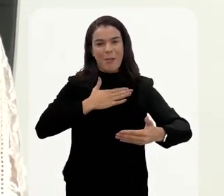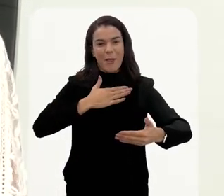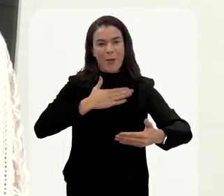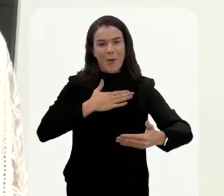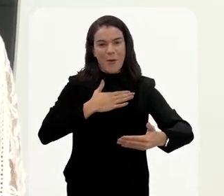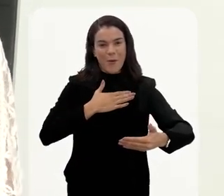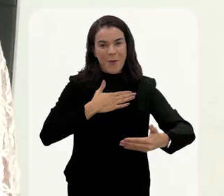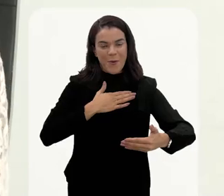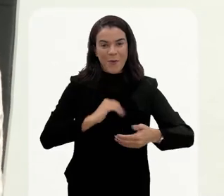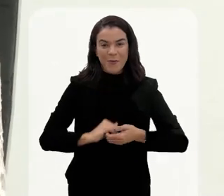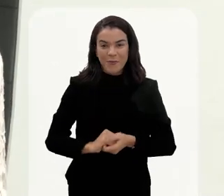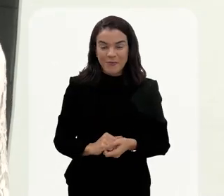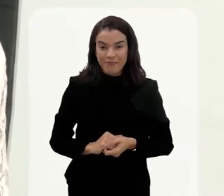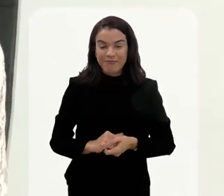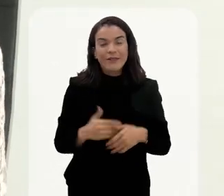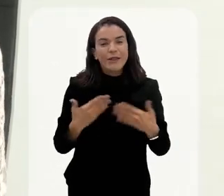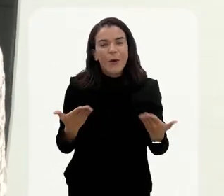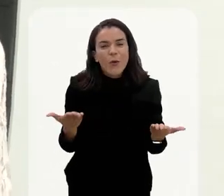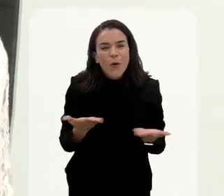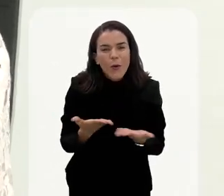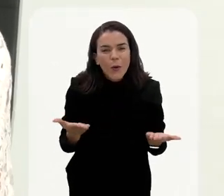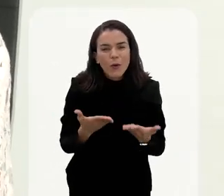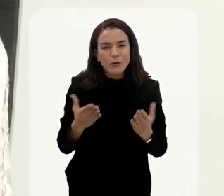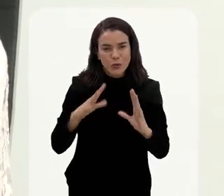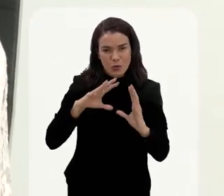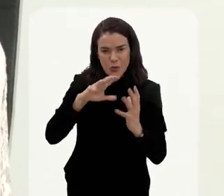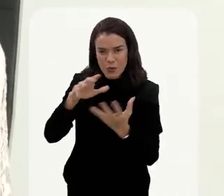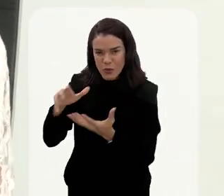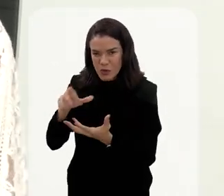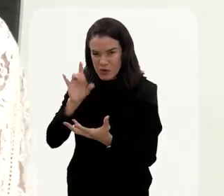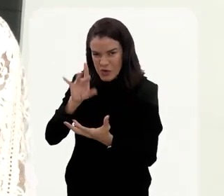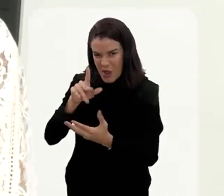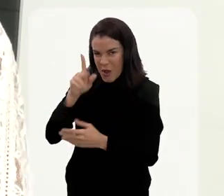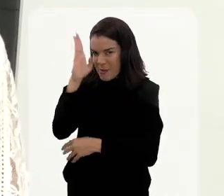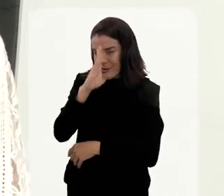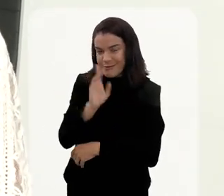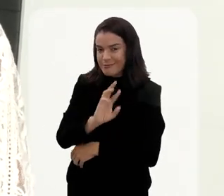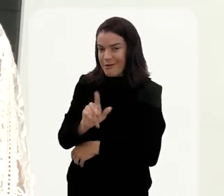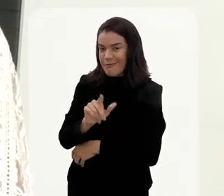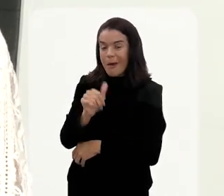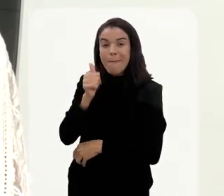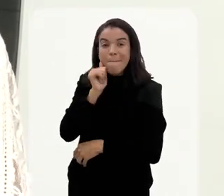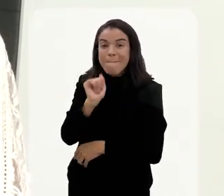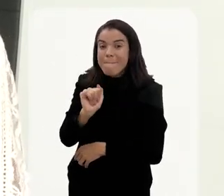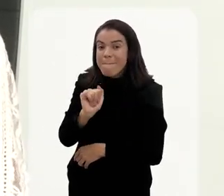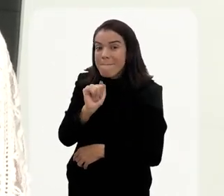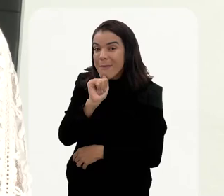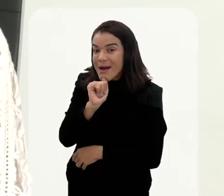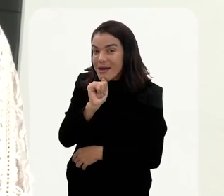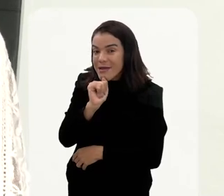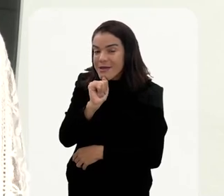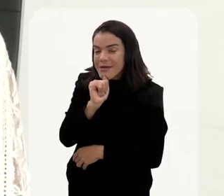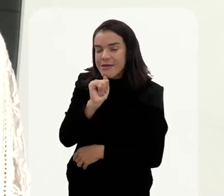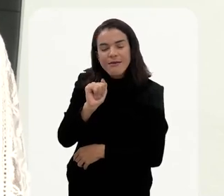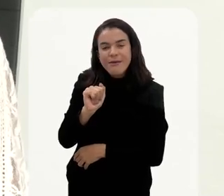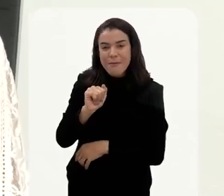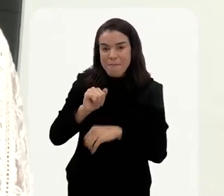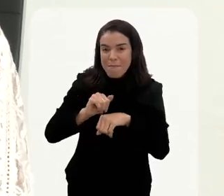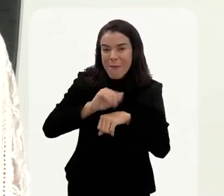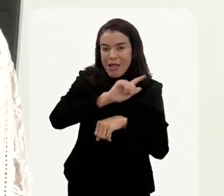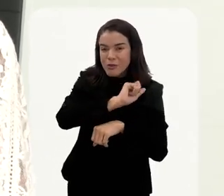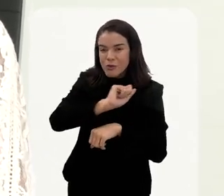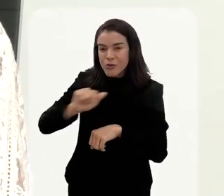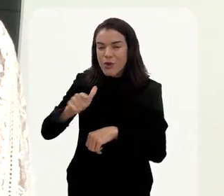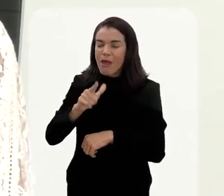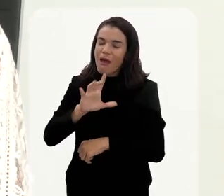dela, né? E hoje em dia, no mundo, não só no nosso país, ser mãe,